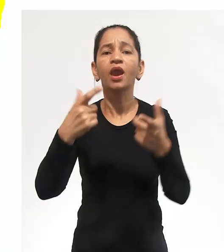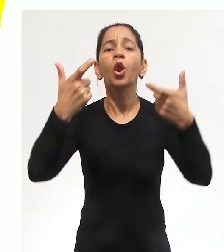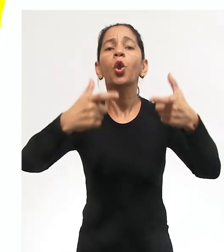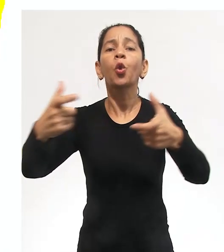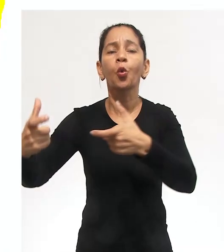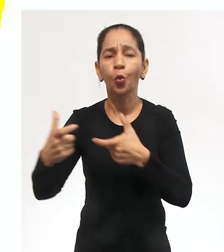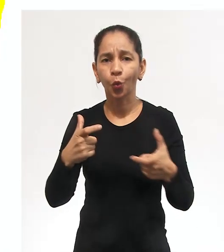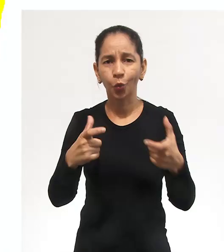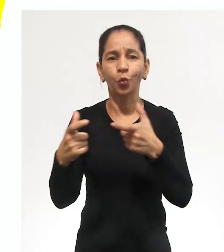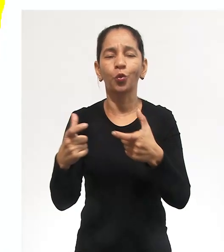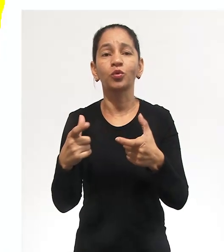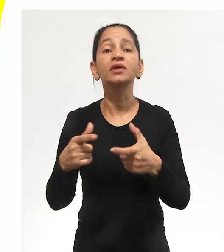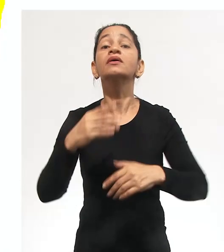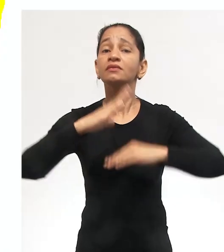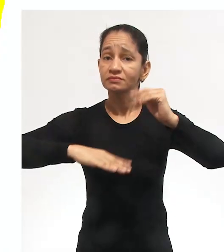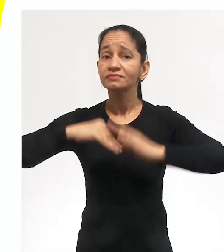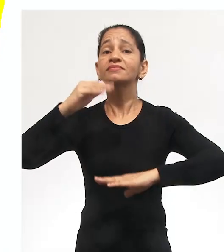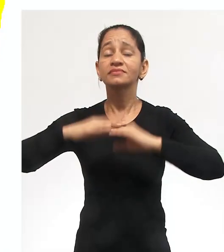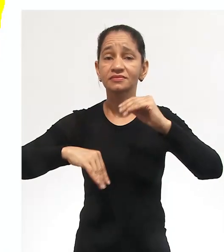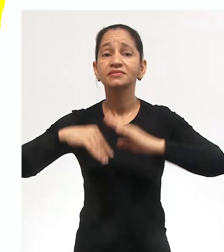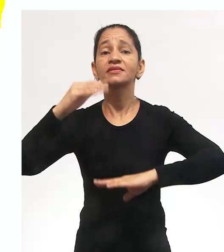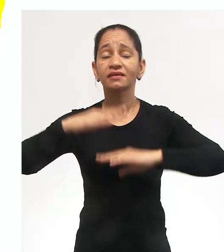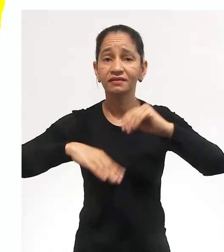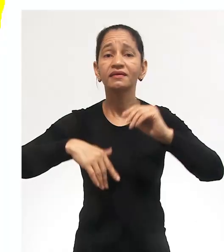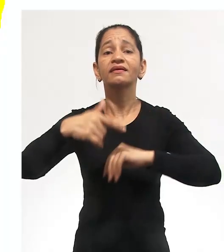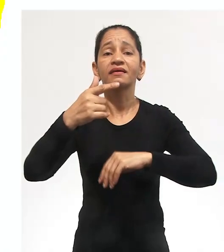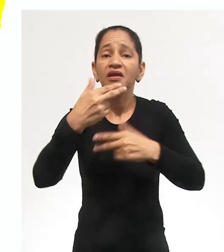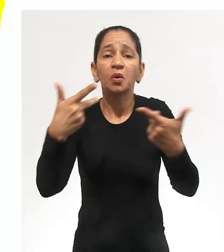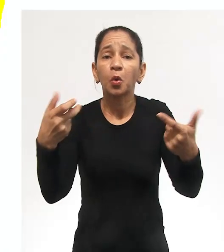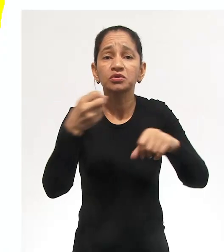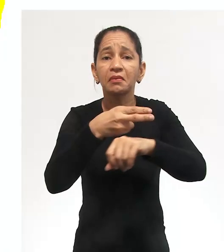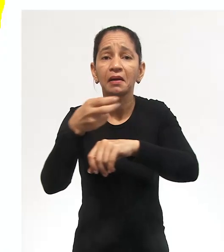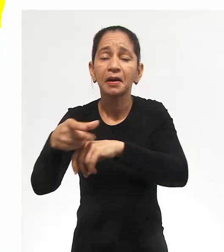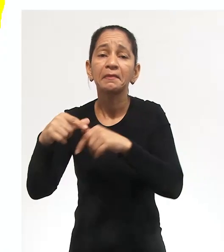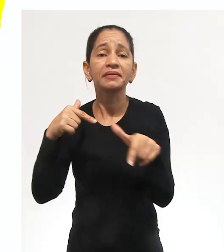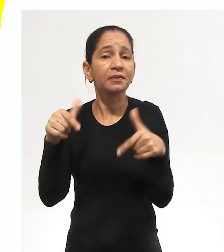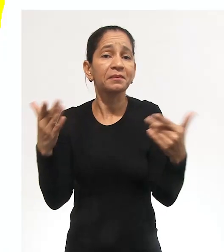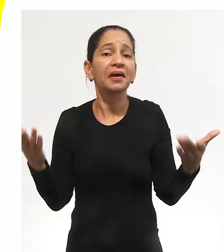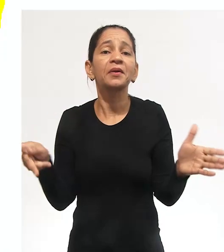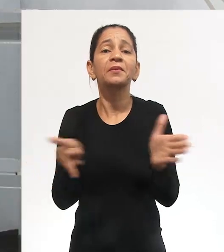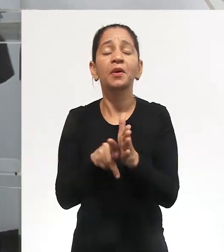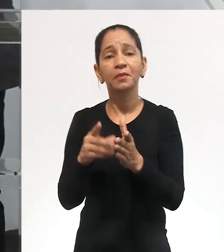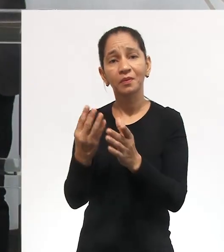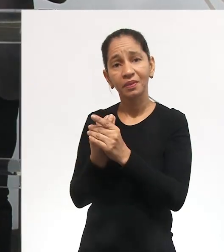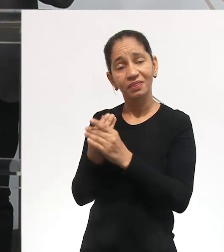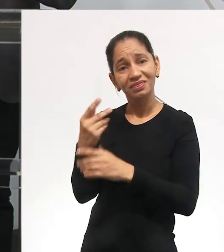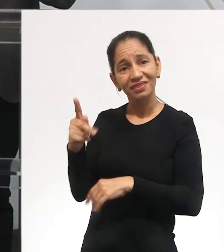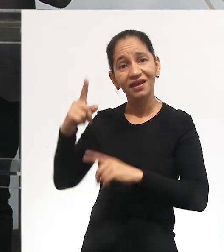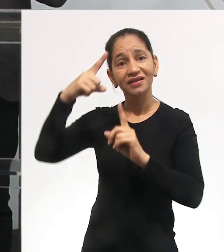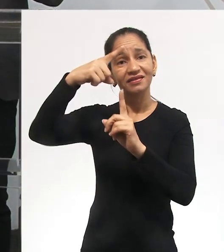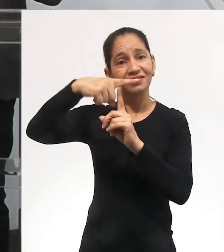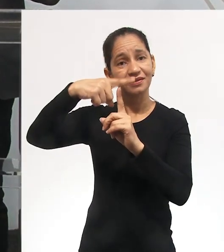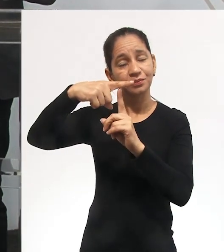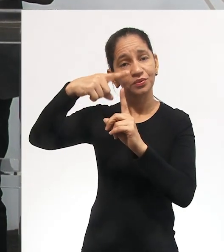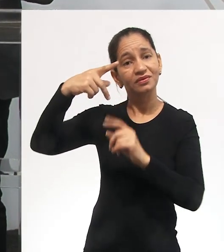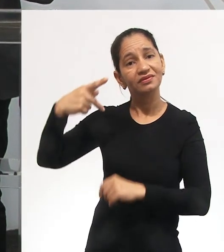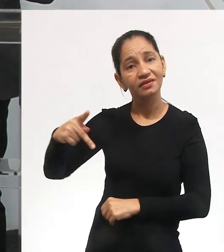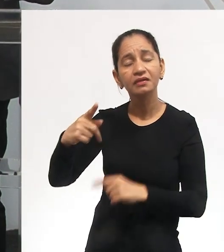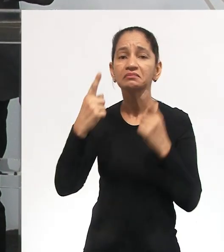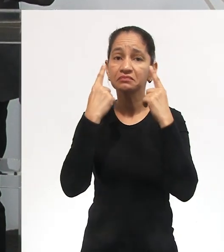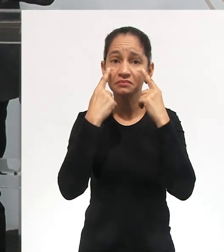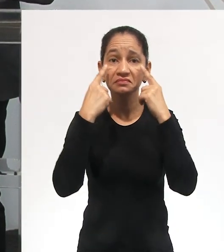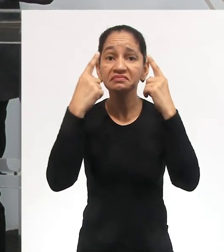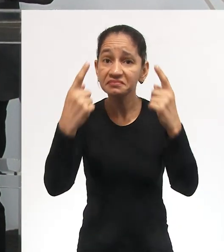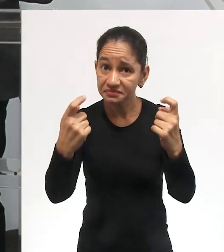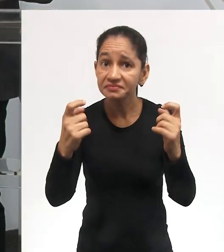E também o que? Cargos e funções. Né? Ele pode pegar e administrar isso. Então vejam, olhem aqui para mim, ó, vejam que é interessante. Né? Nós temos 3